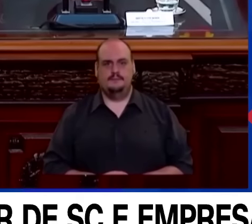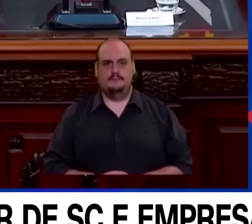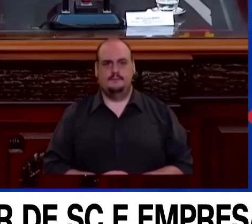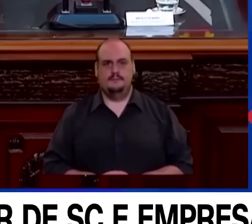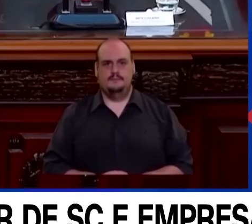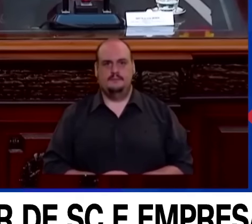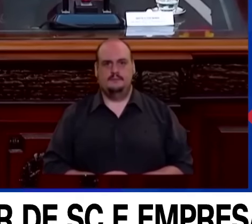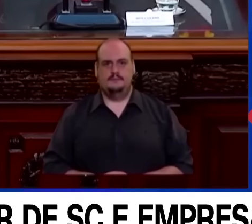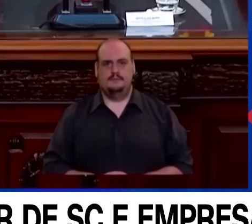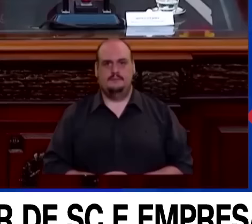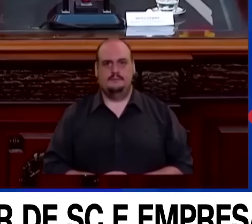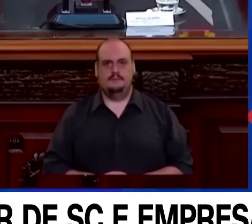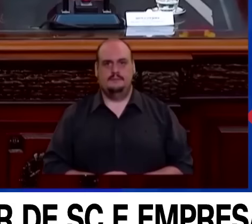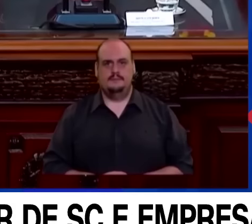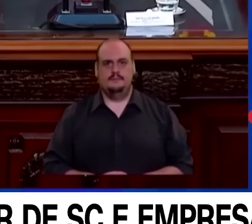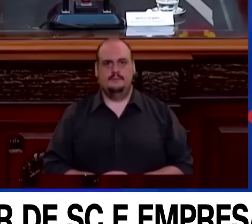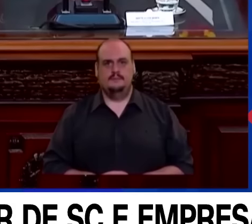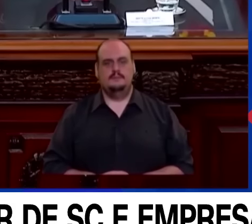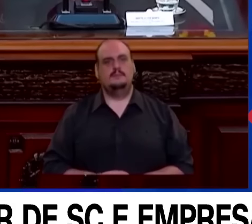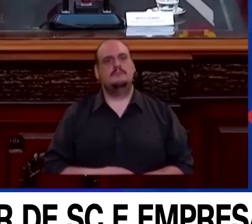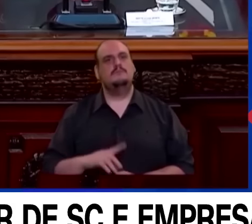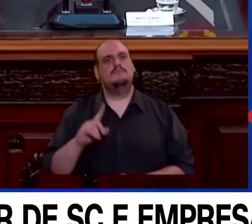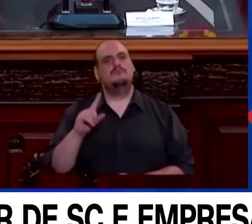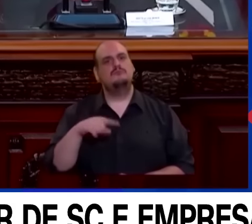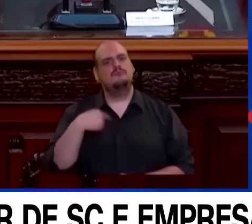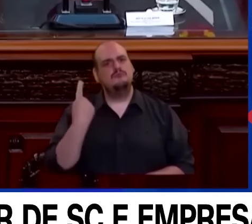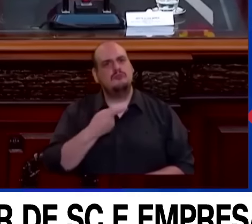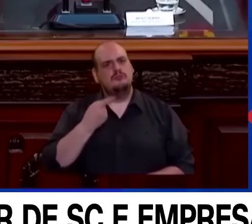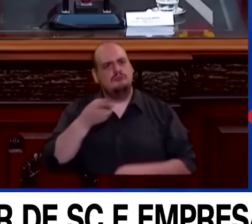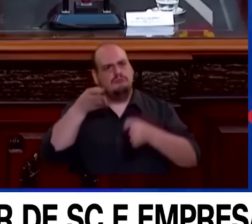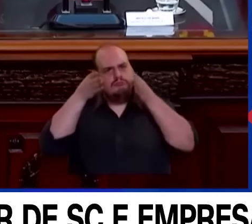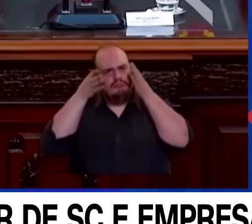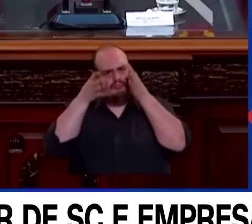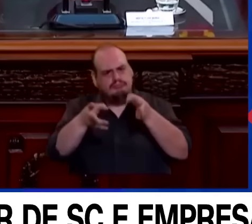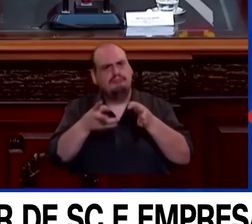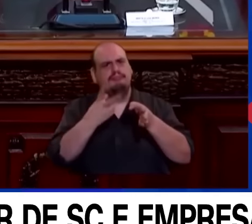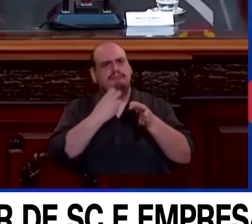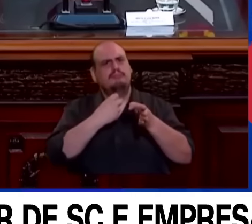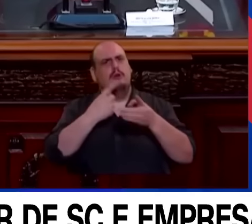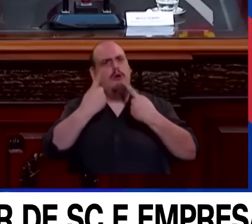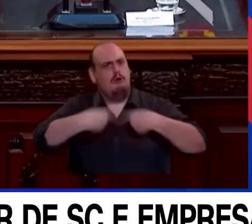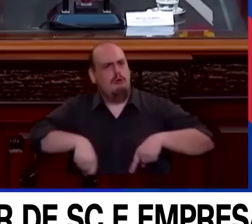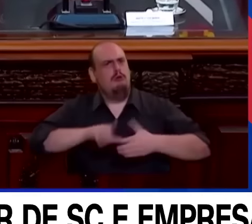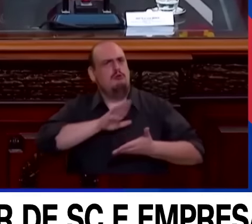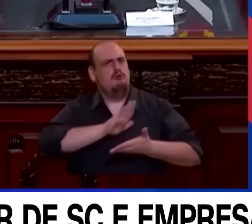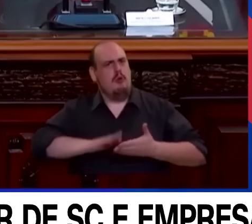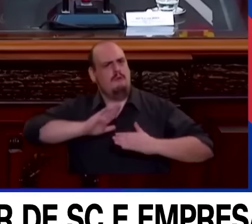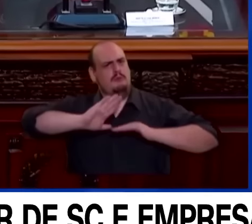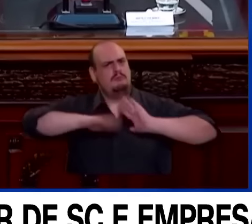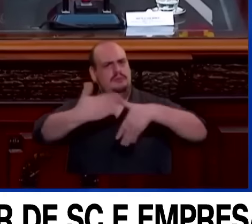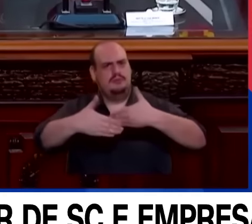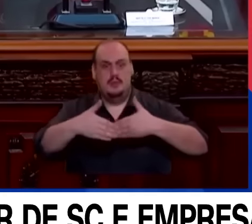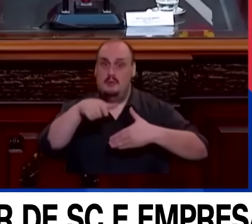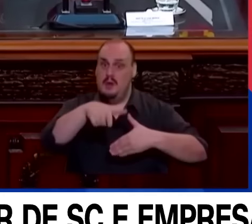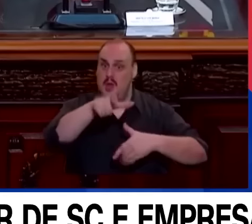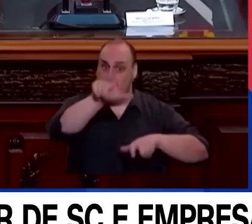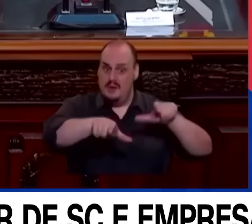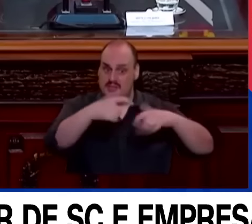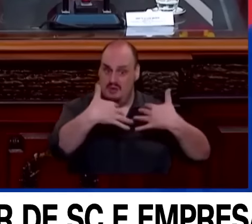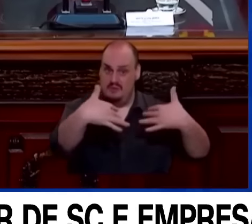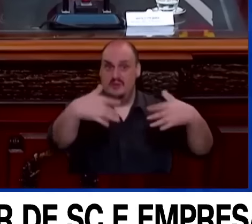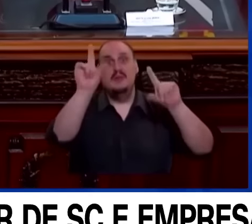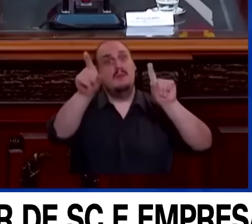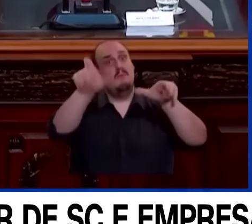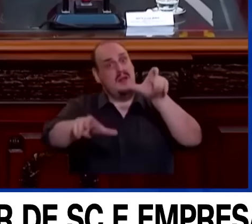vai acontecer. A gente hoje na coletiva de imprensa do porta-voz da Casa Rosada questionou sobre qual é o interesse para os argentinos de que a